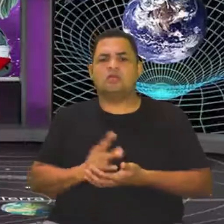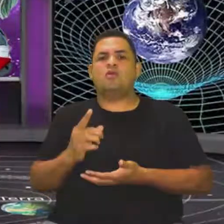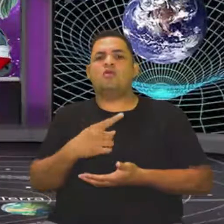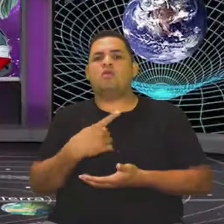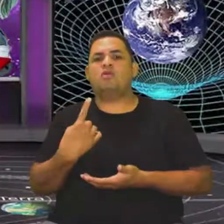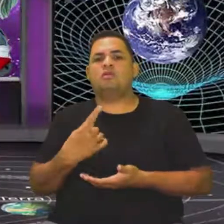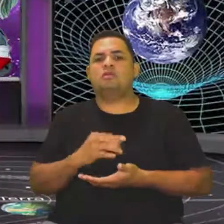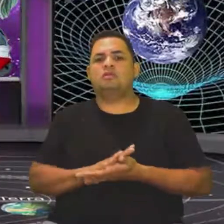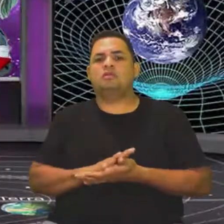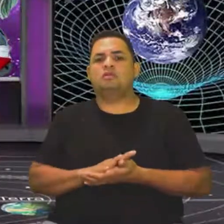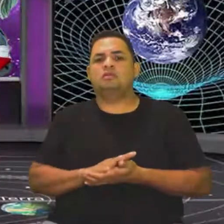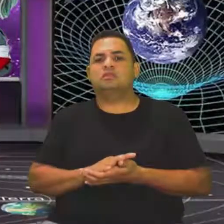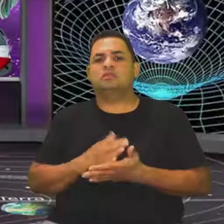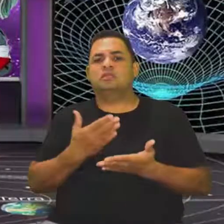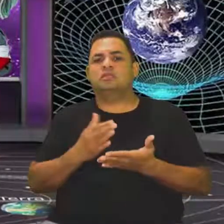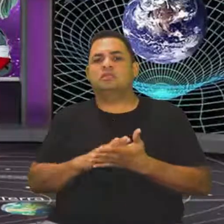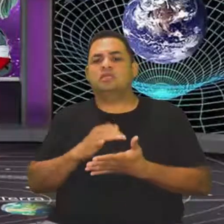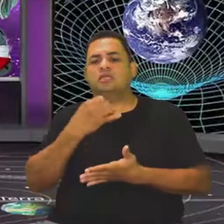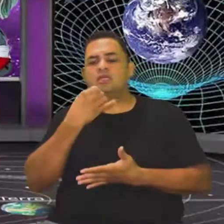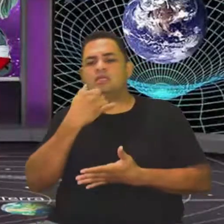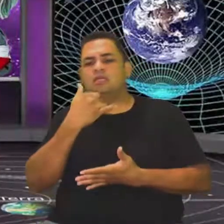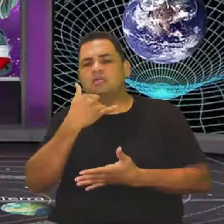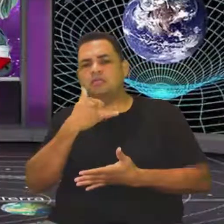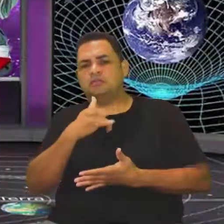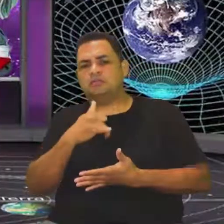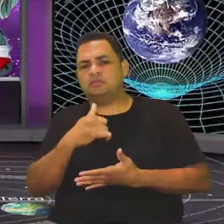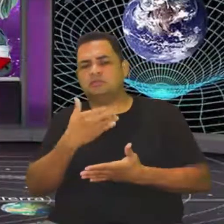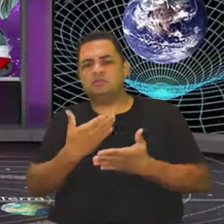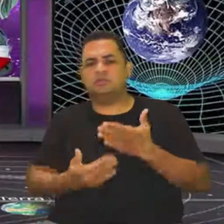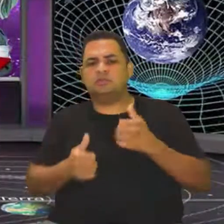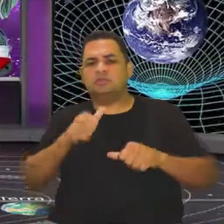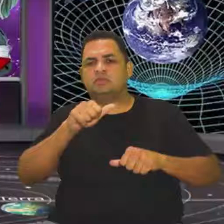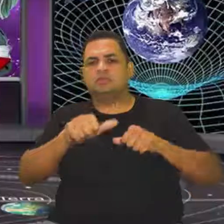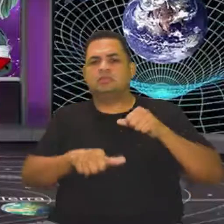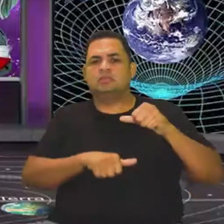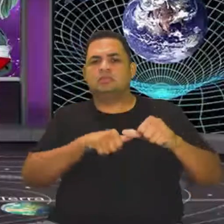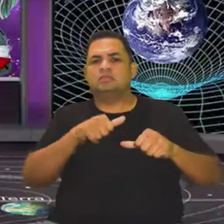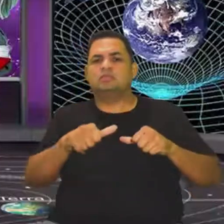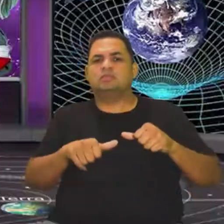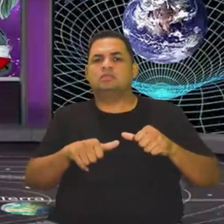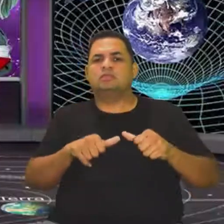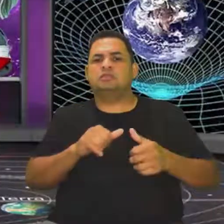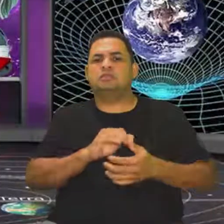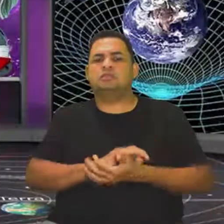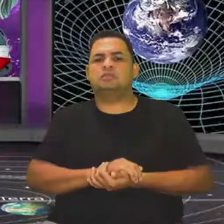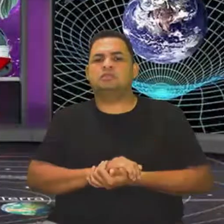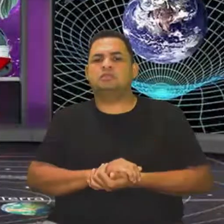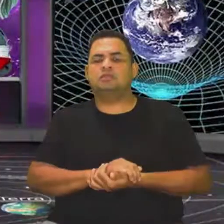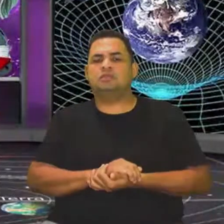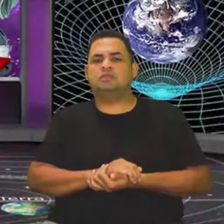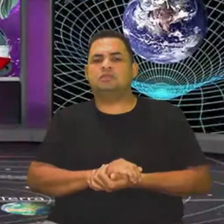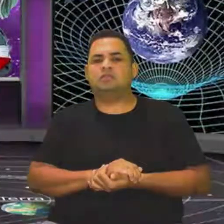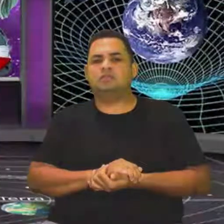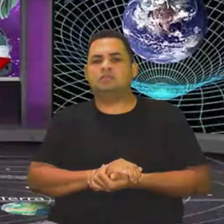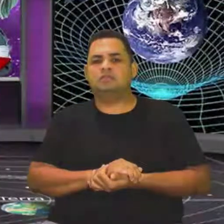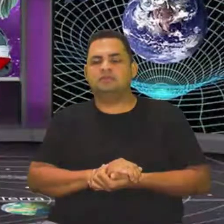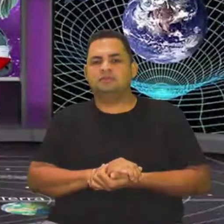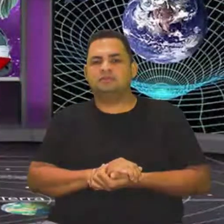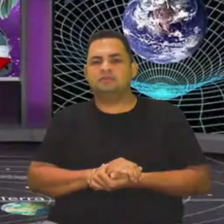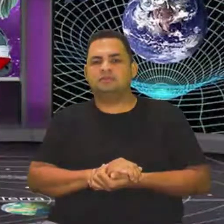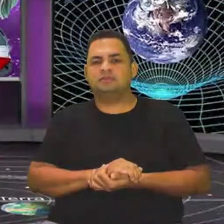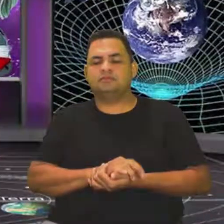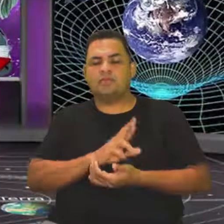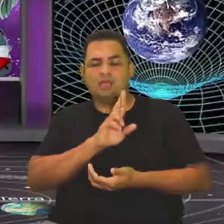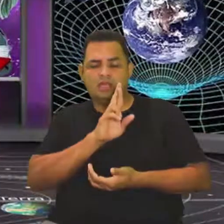energia dissipada é energia perdida, ok? Ou seja, ela foi transformada em energia térmica, tá? Então, o